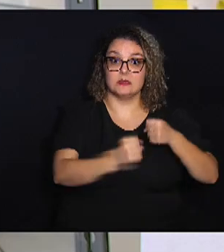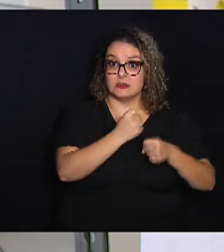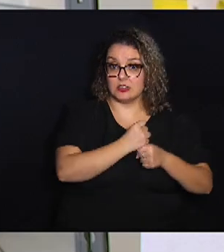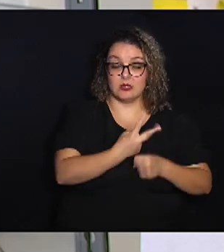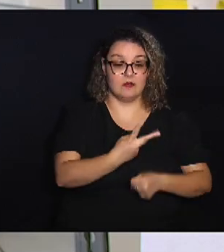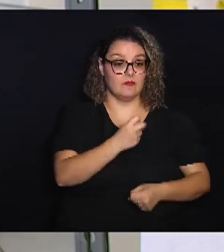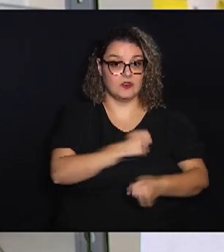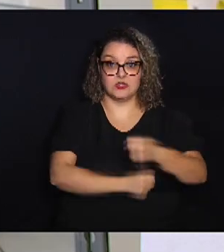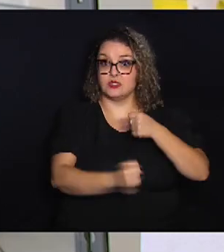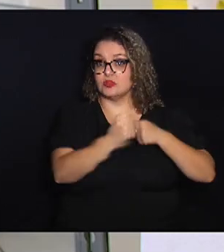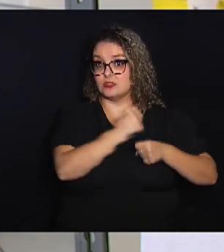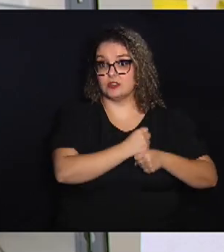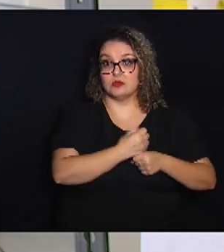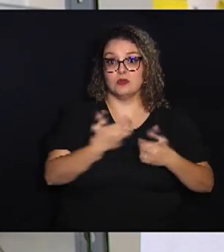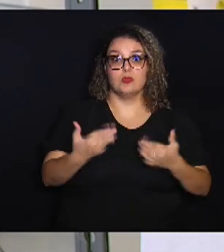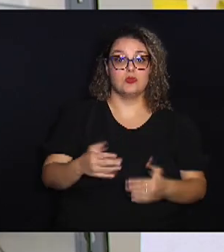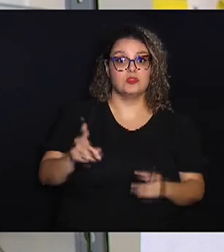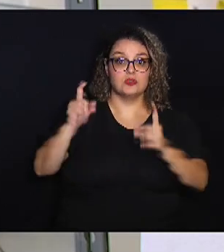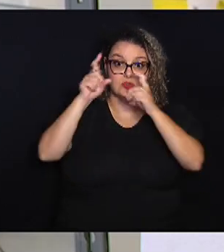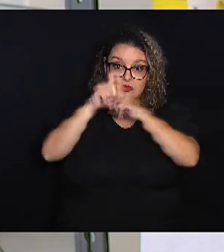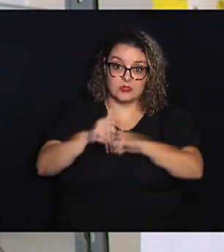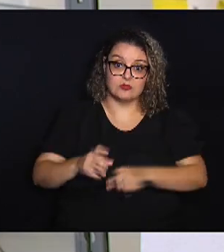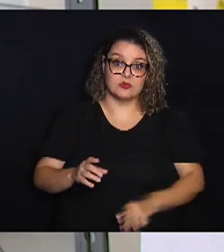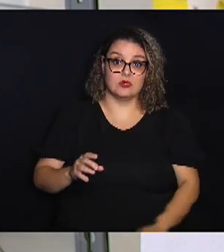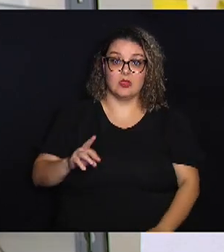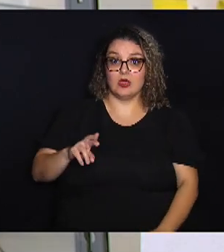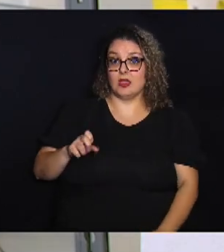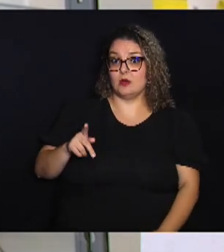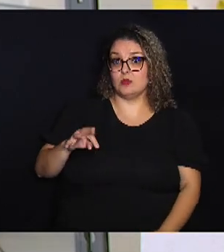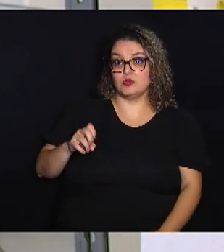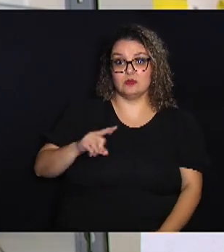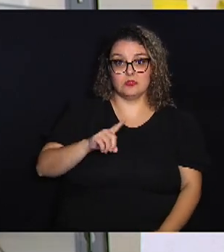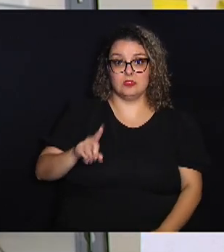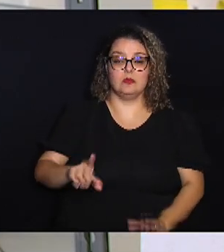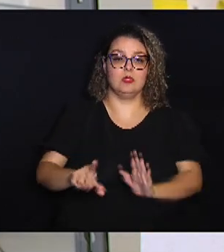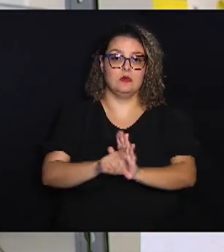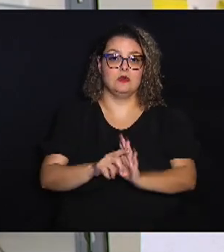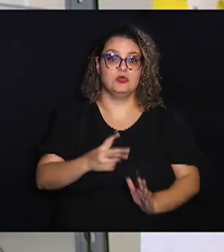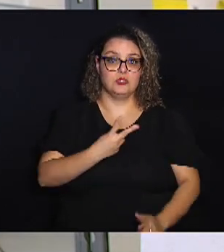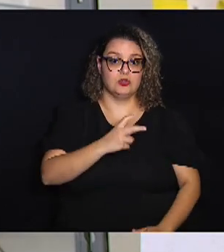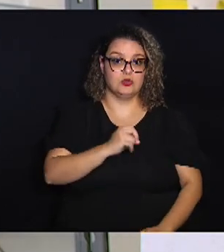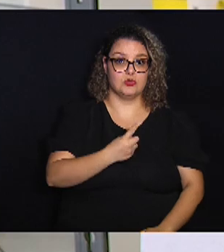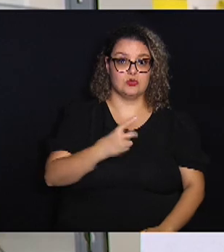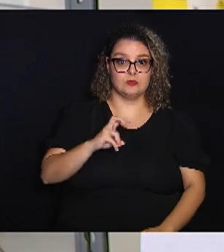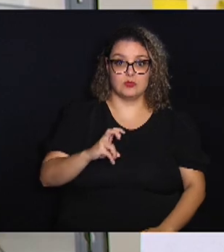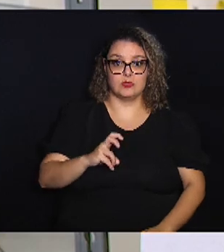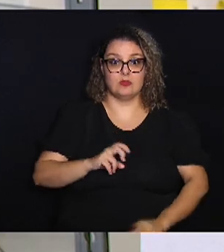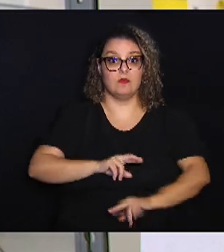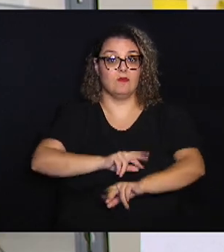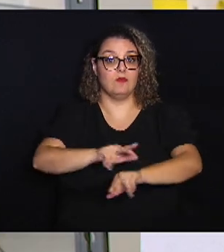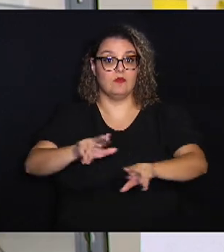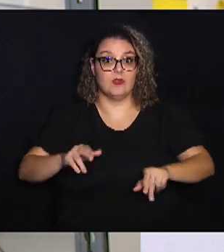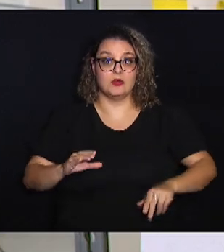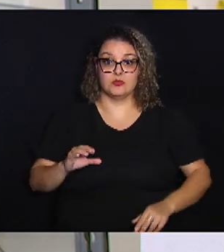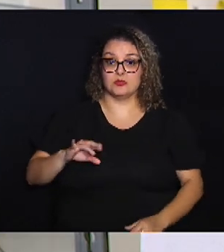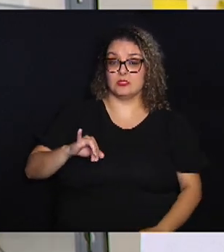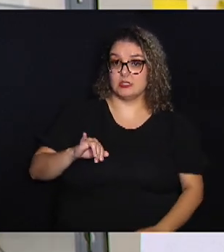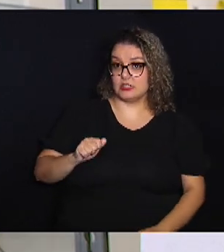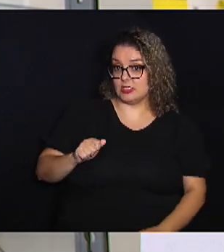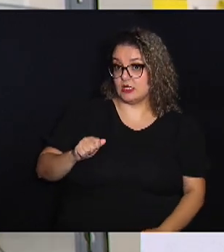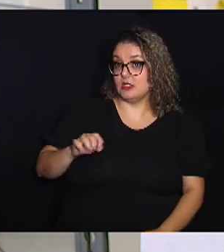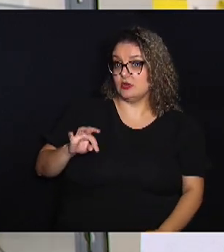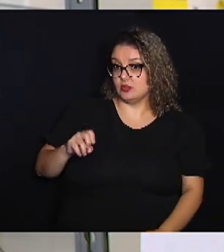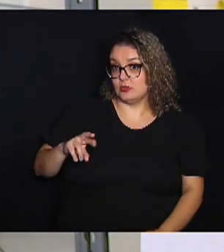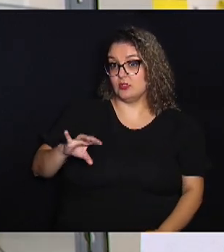20 anos atrás. Hoje é raríssimo a gente atender um réptil ilegal, porque de 2015 para cá está vindo vários criatórios. Então, os